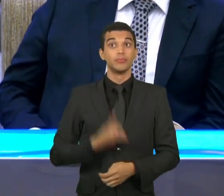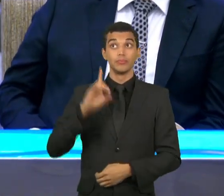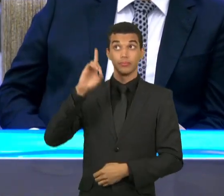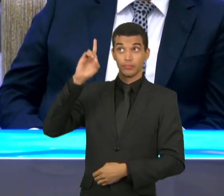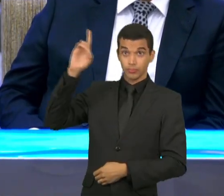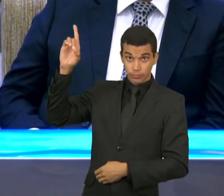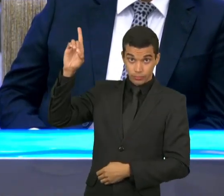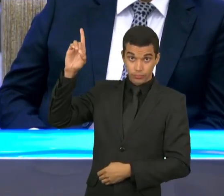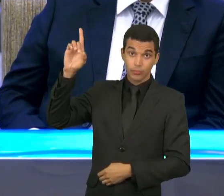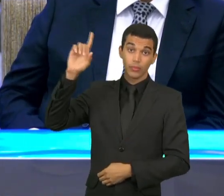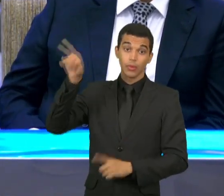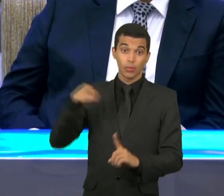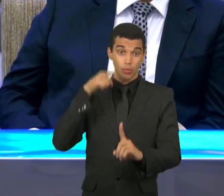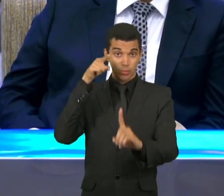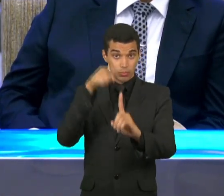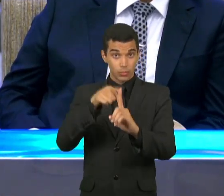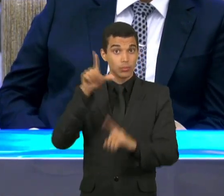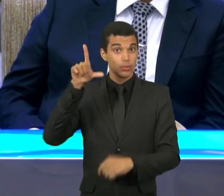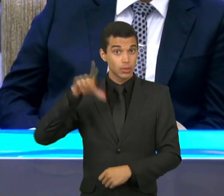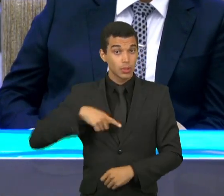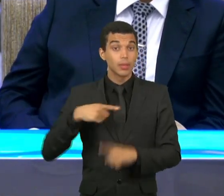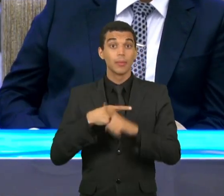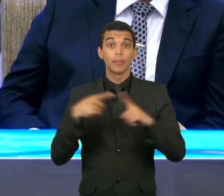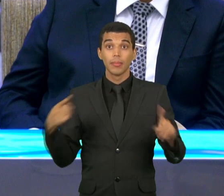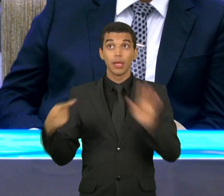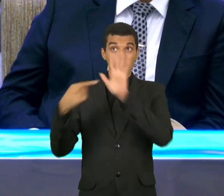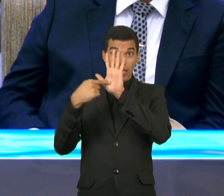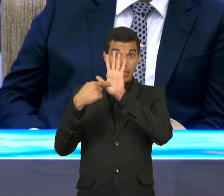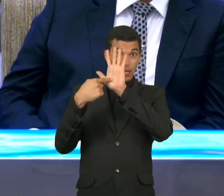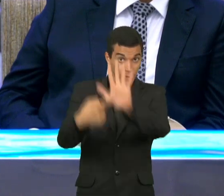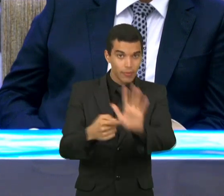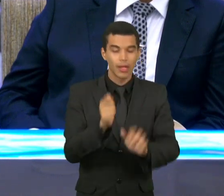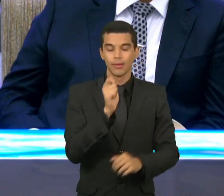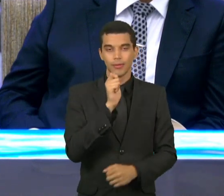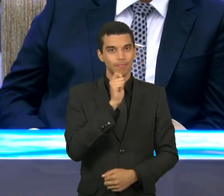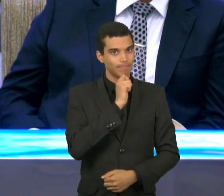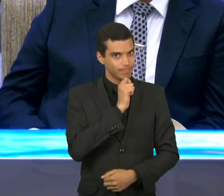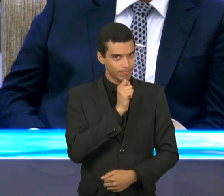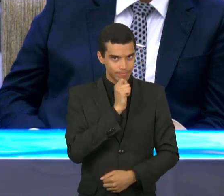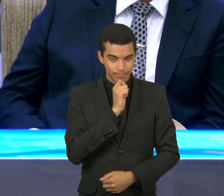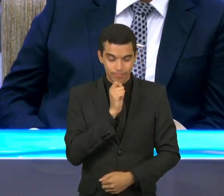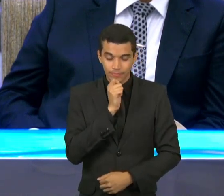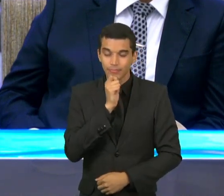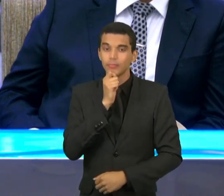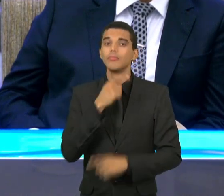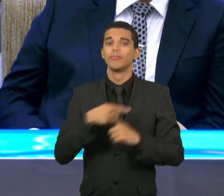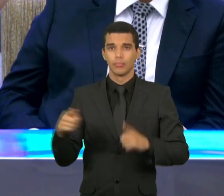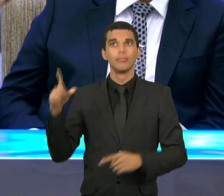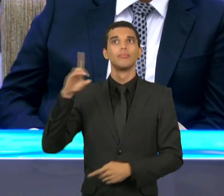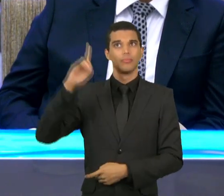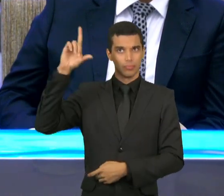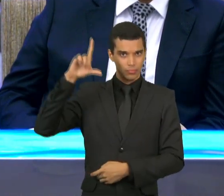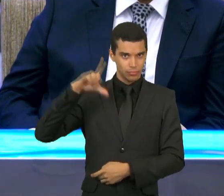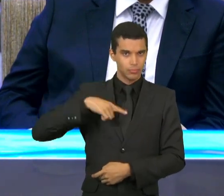que ainda não foi revelado da parte de Deus, esperando por